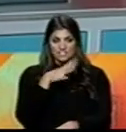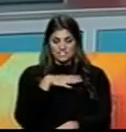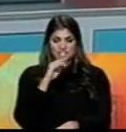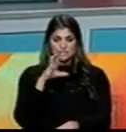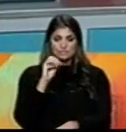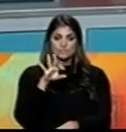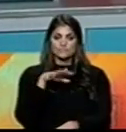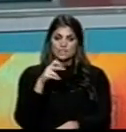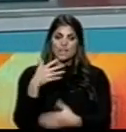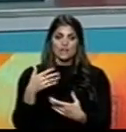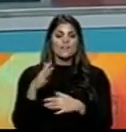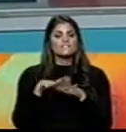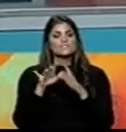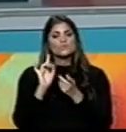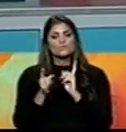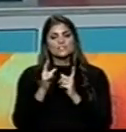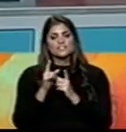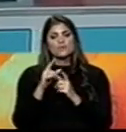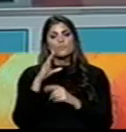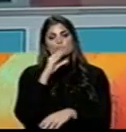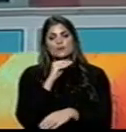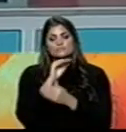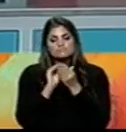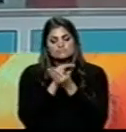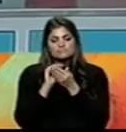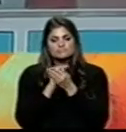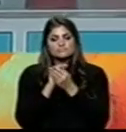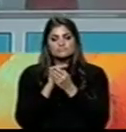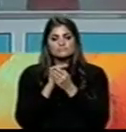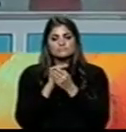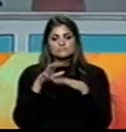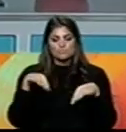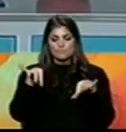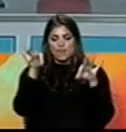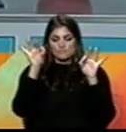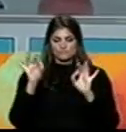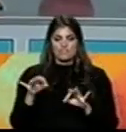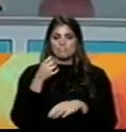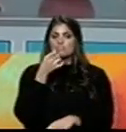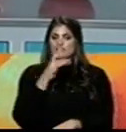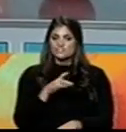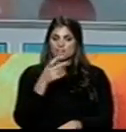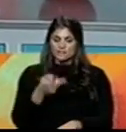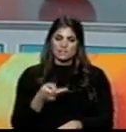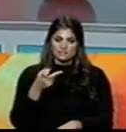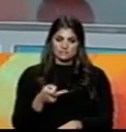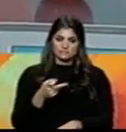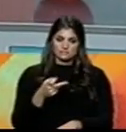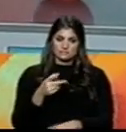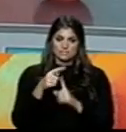Olha, agora o que temos que fazer, depois de termos os pãezinhos todos moldados, é tapá-los com paninho, deixá-los em local aquecido e deixar